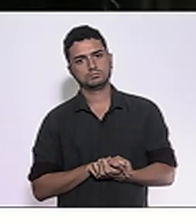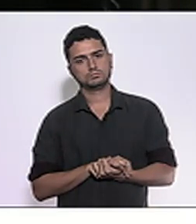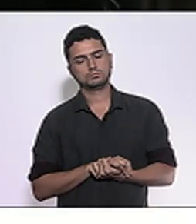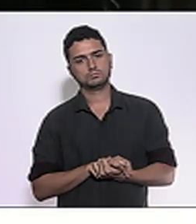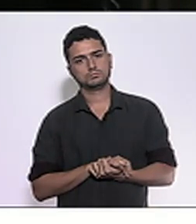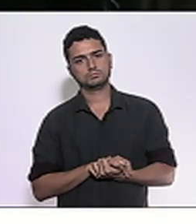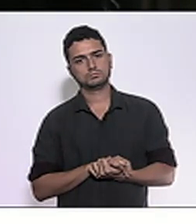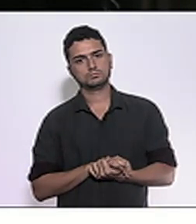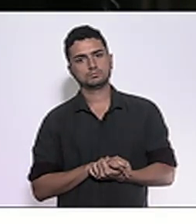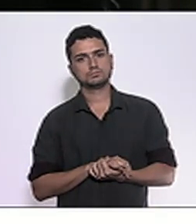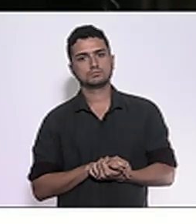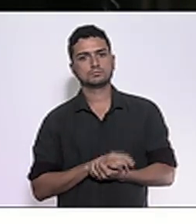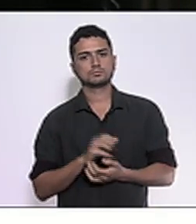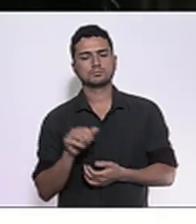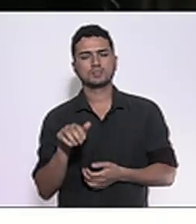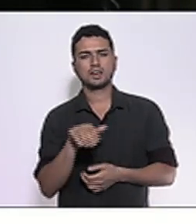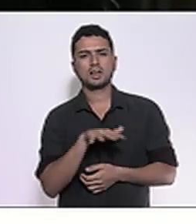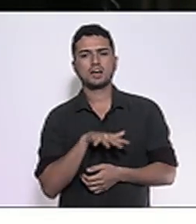ouro, é área de quê?